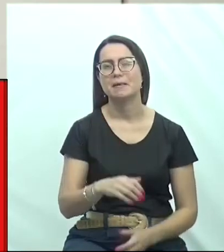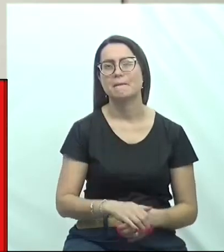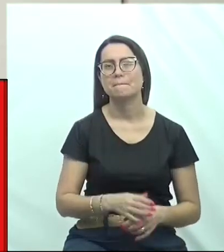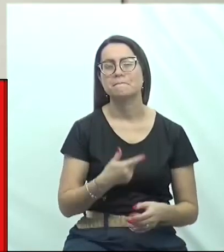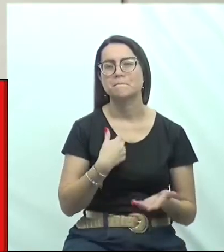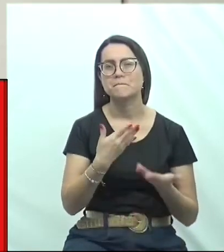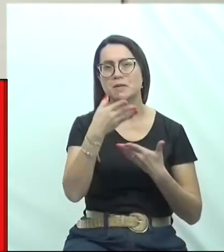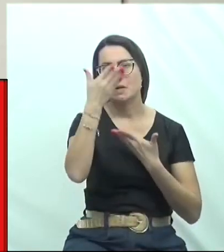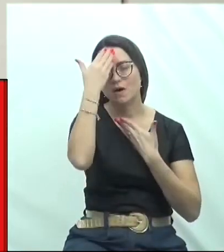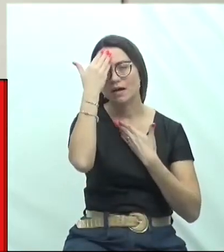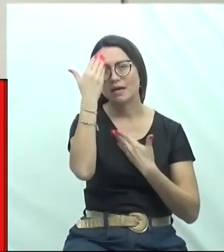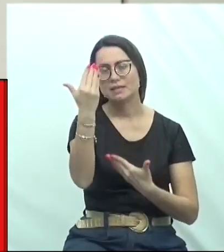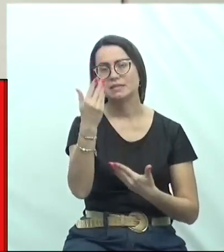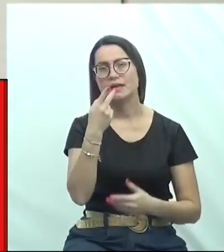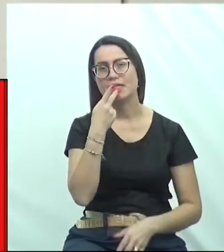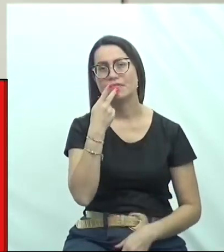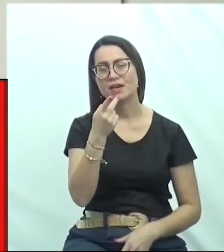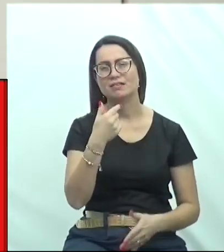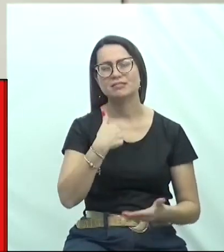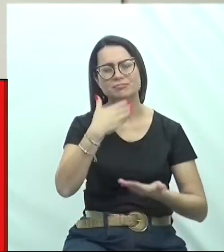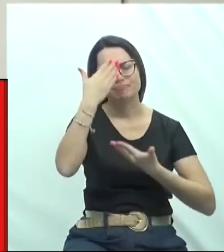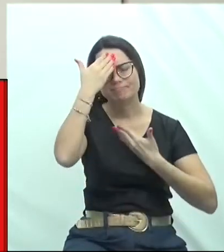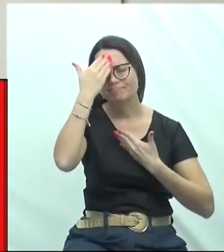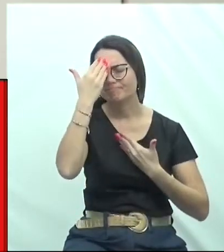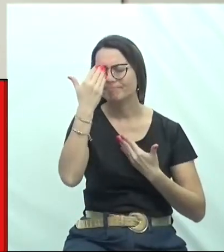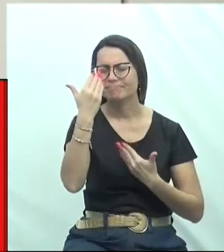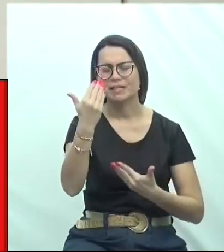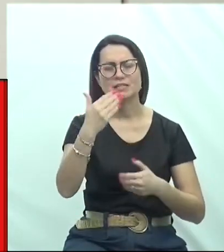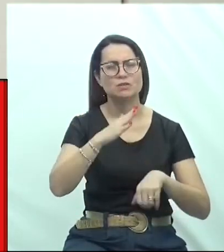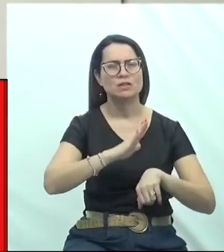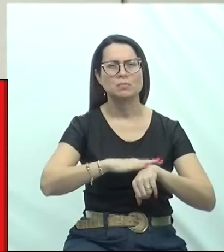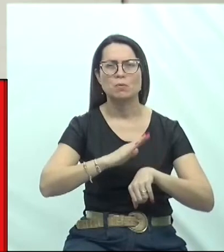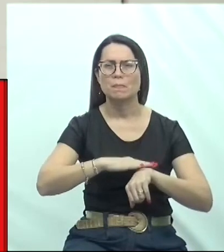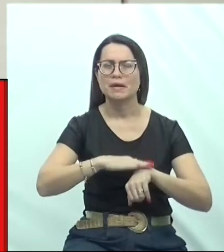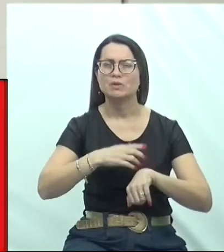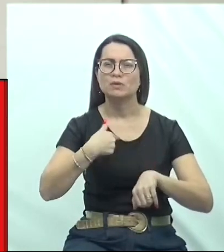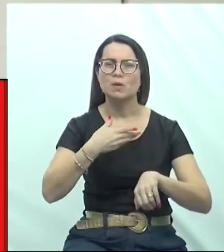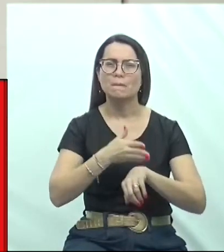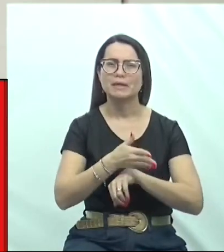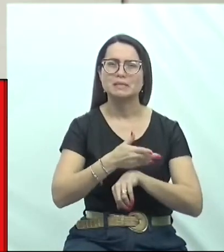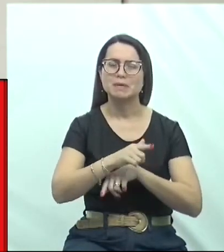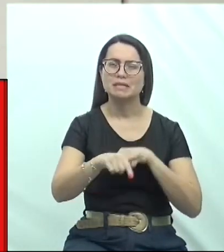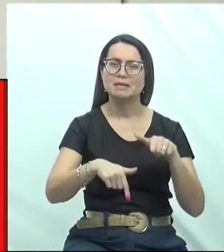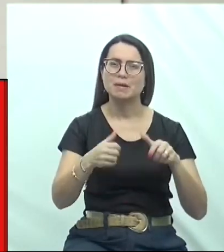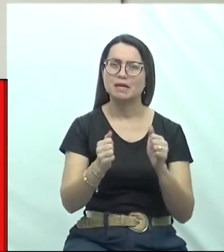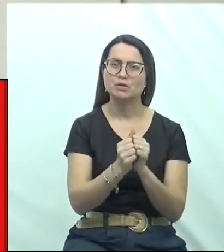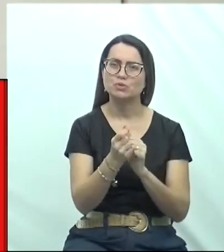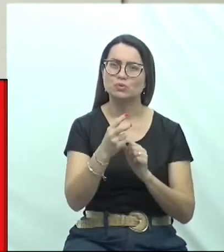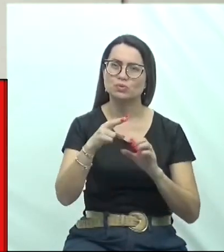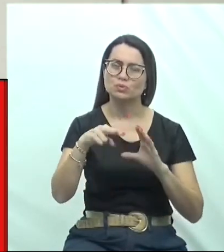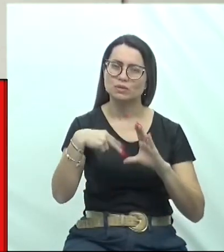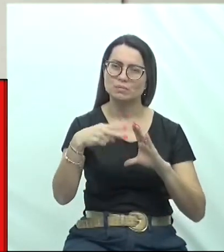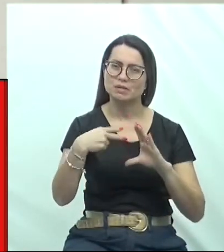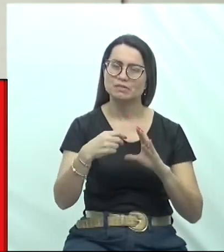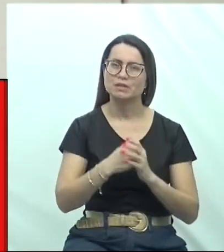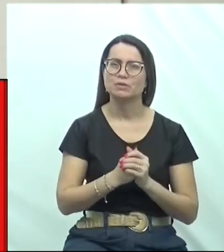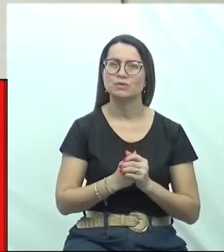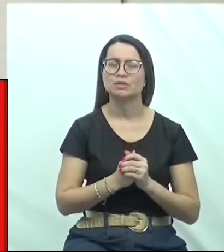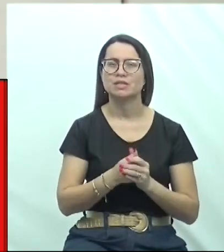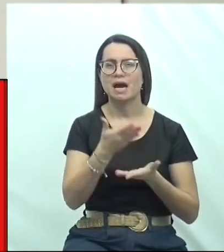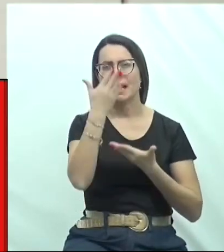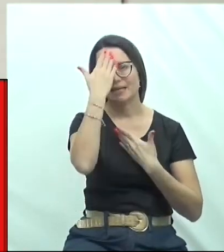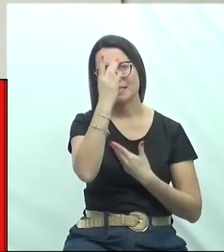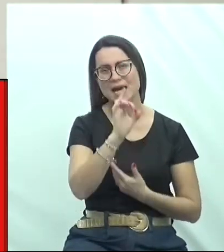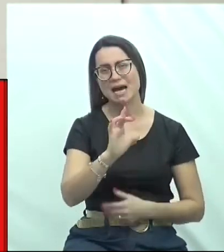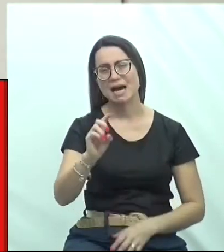que agradecer e dizer que sou grato cada momento que passei nesta casa, junto de você, senhora, né, vereadora Giovana, aos